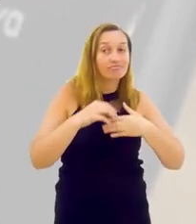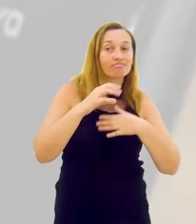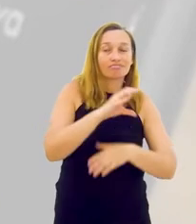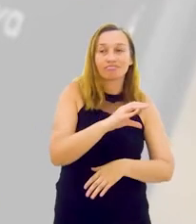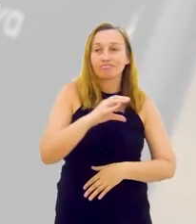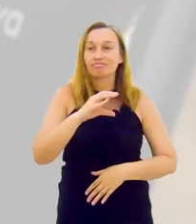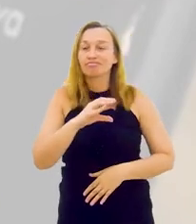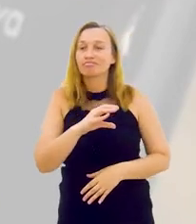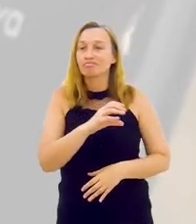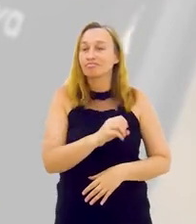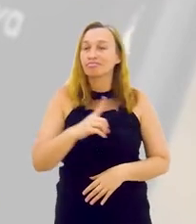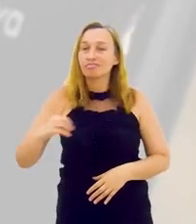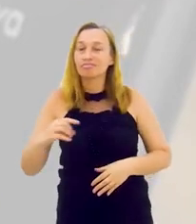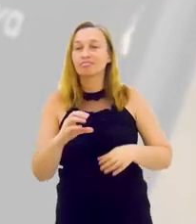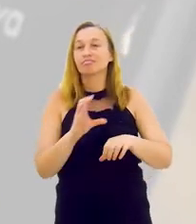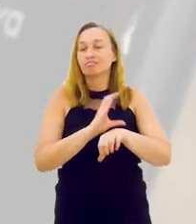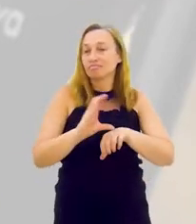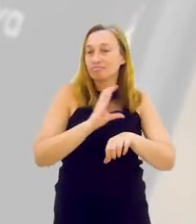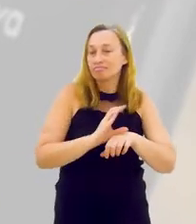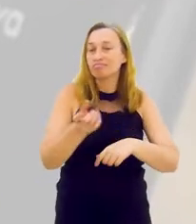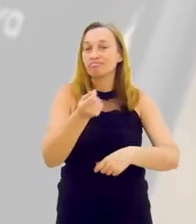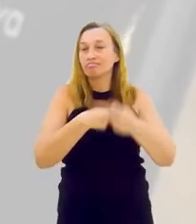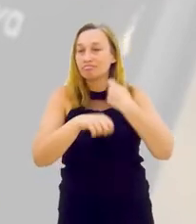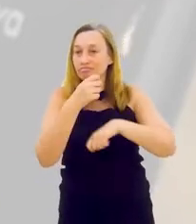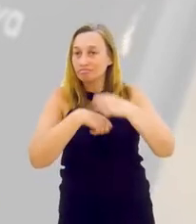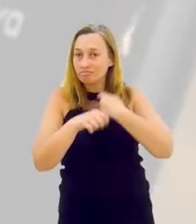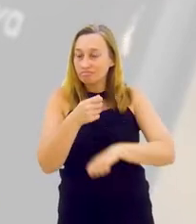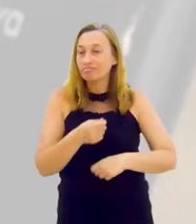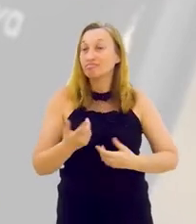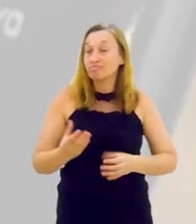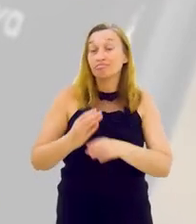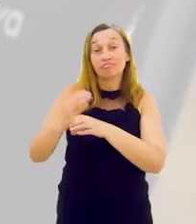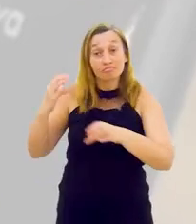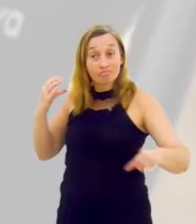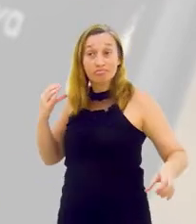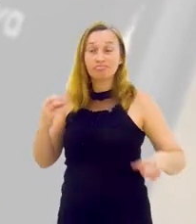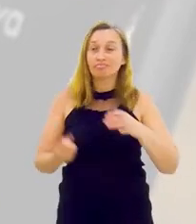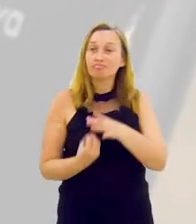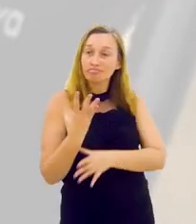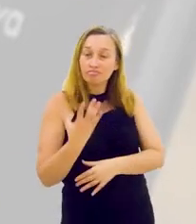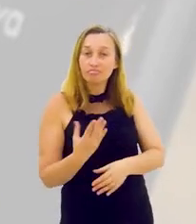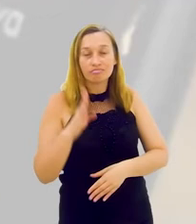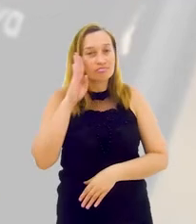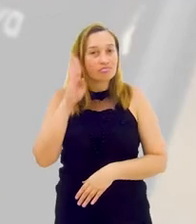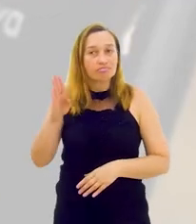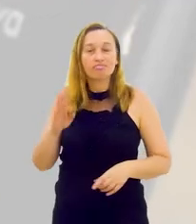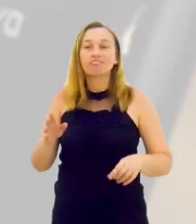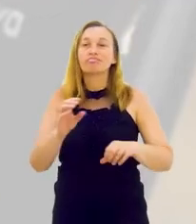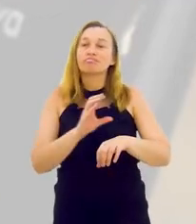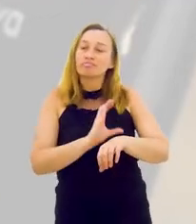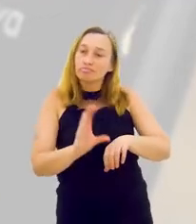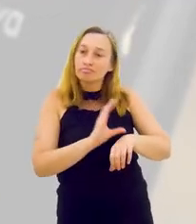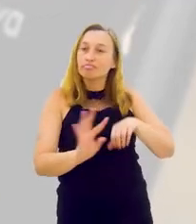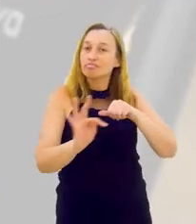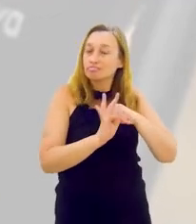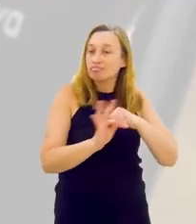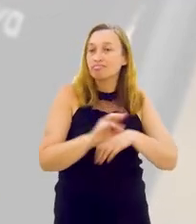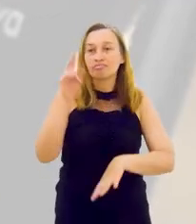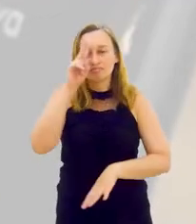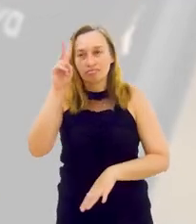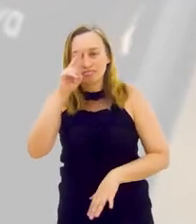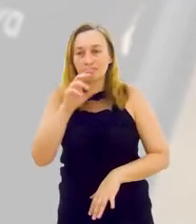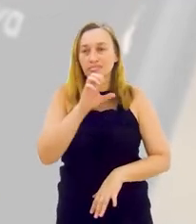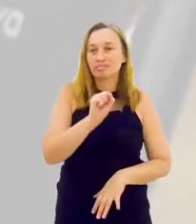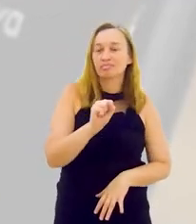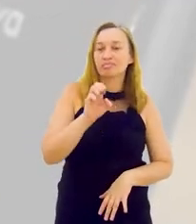coordenações dos cursos de economia, de administração e de engenharia de produção, principalmente, tá? Nos cursos técnicos também, lembrando que